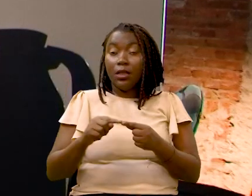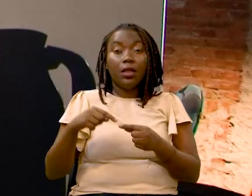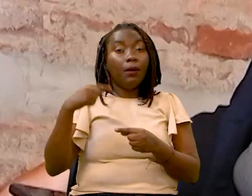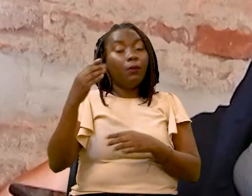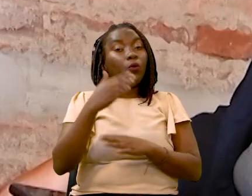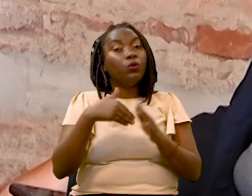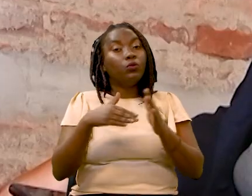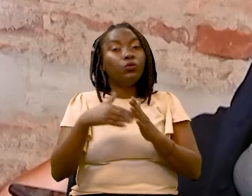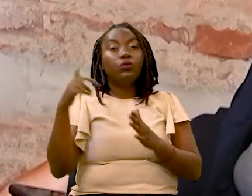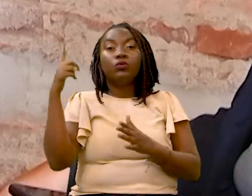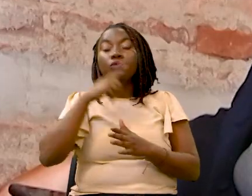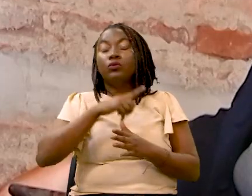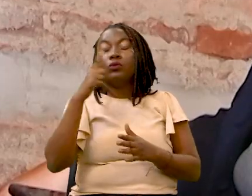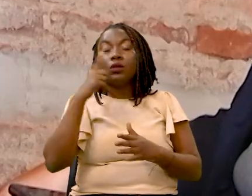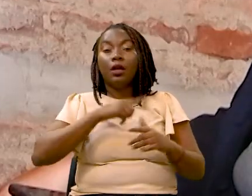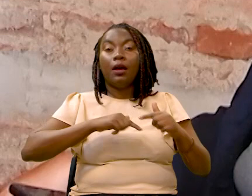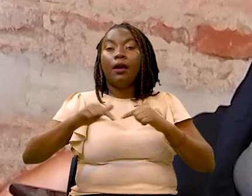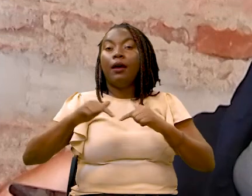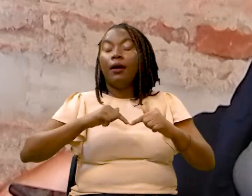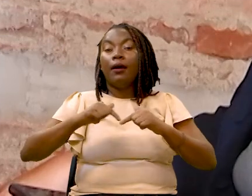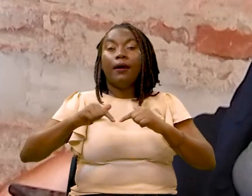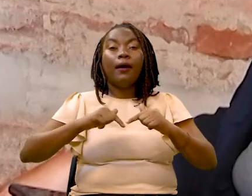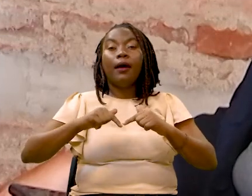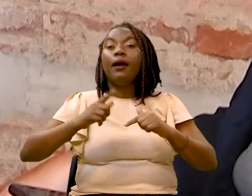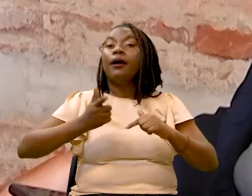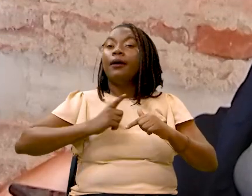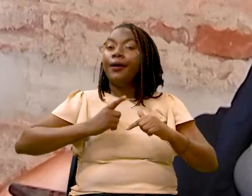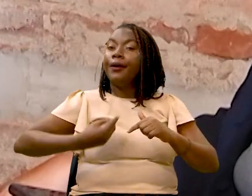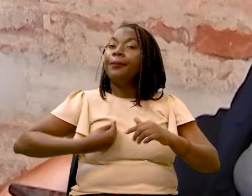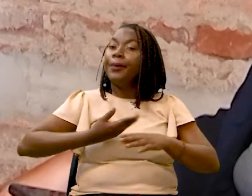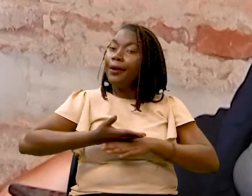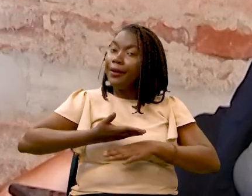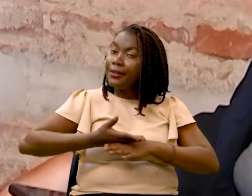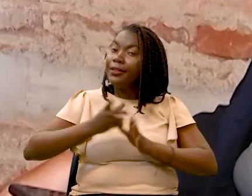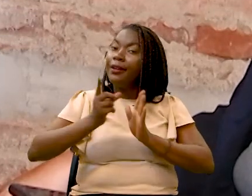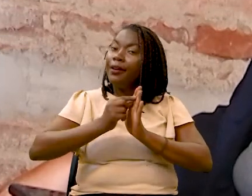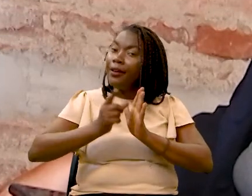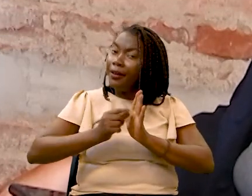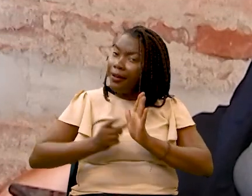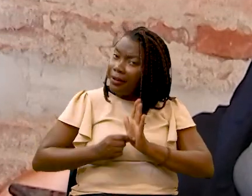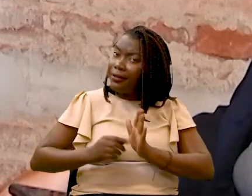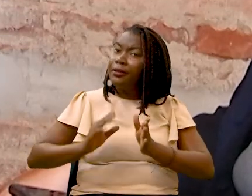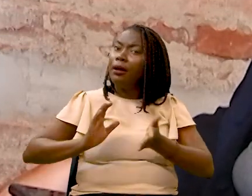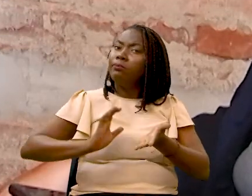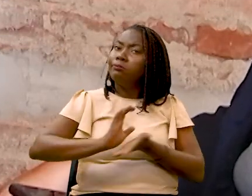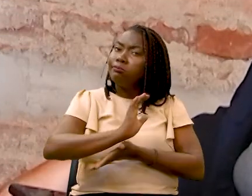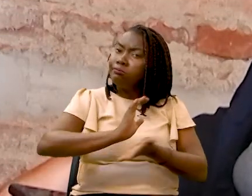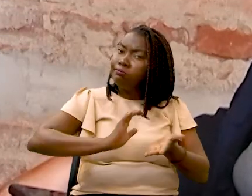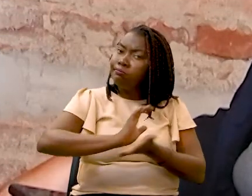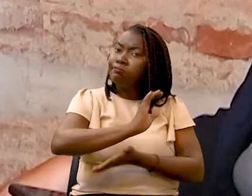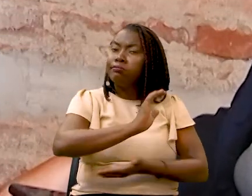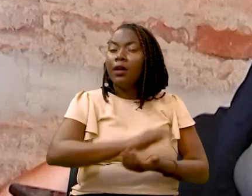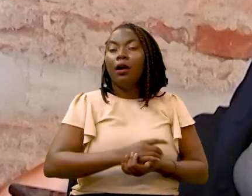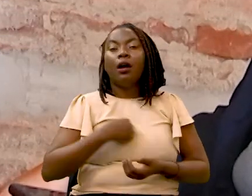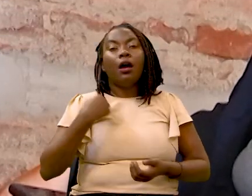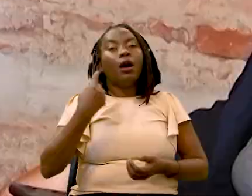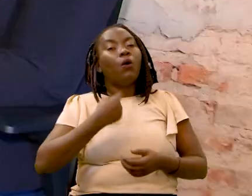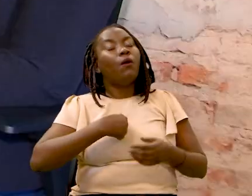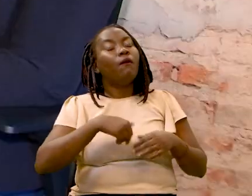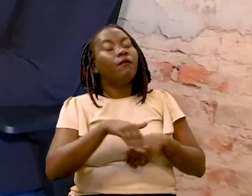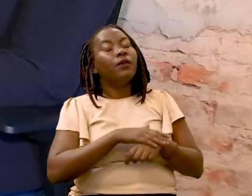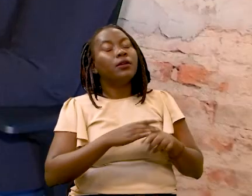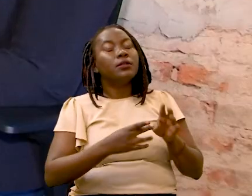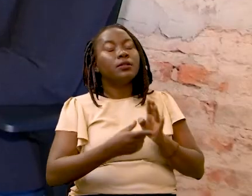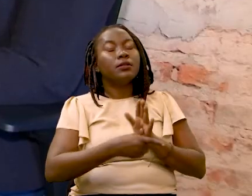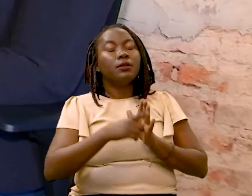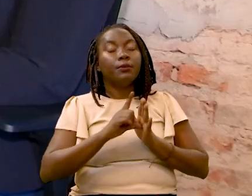molduras, e depois para tudo isso funcionar, né? Que é o trabalho de ter essa presença digital, de patrocínios.